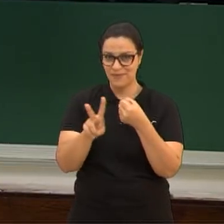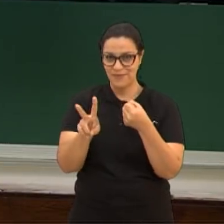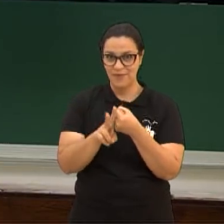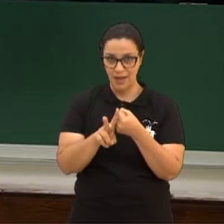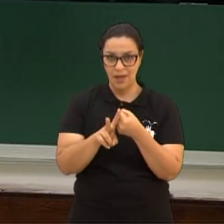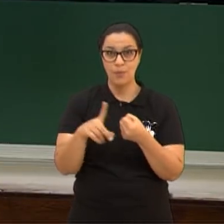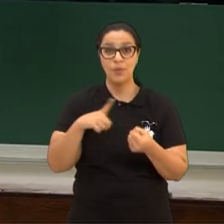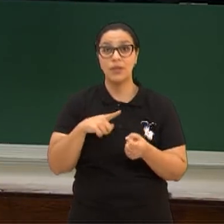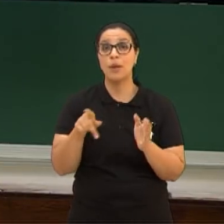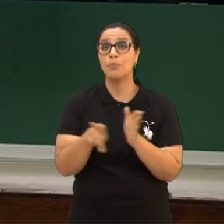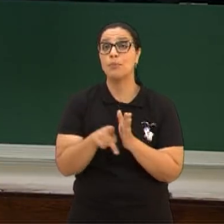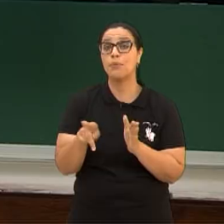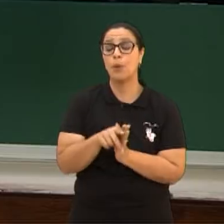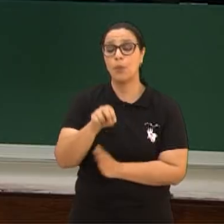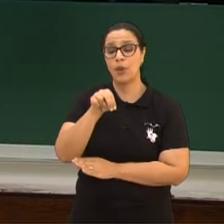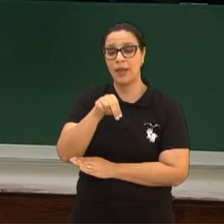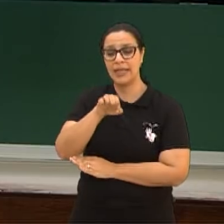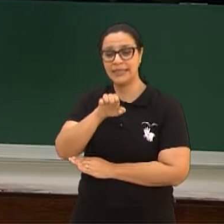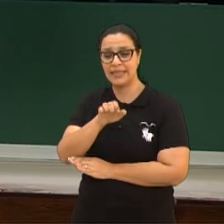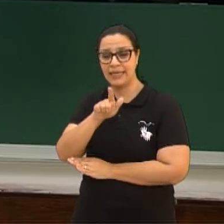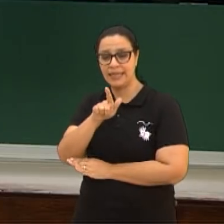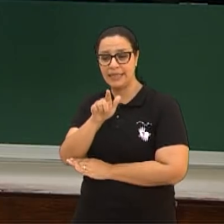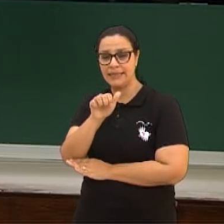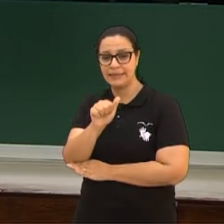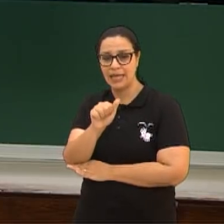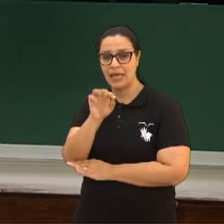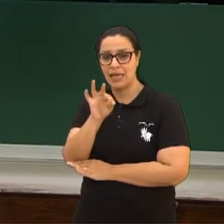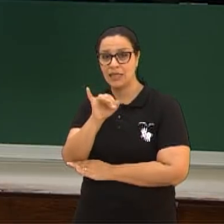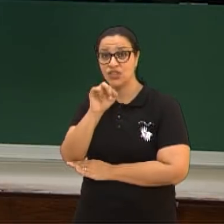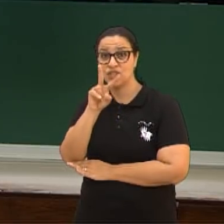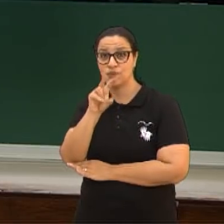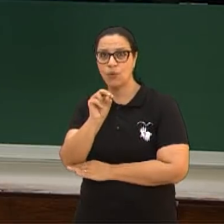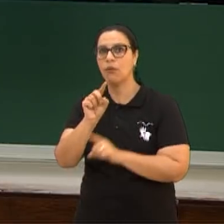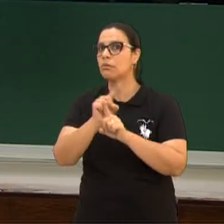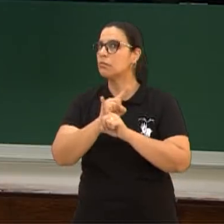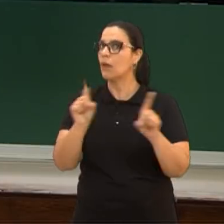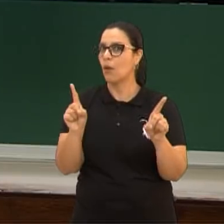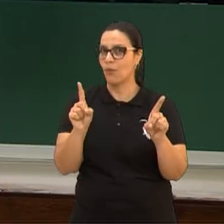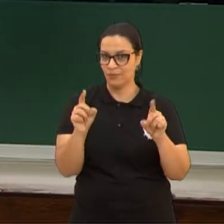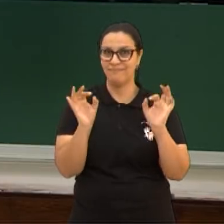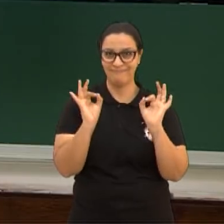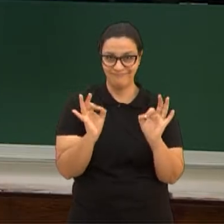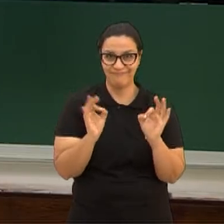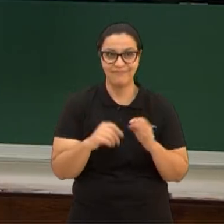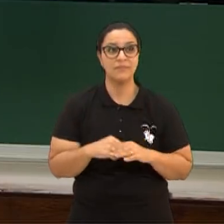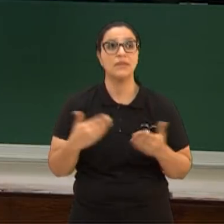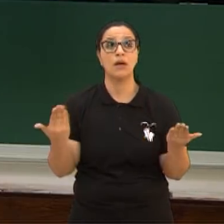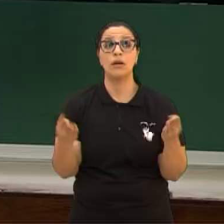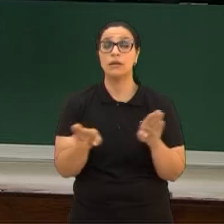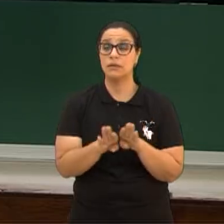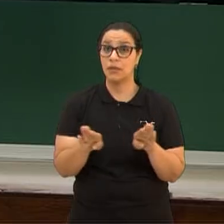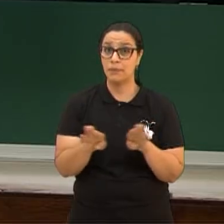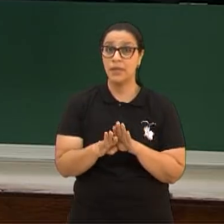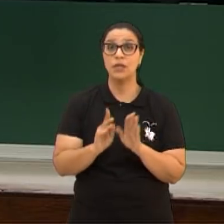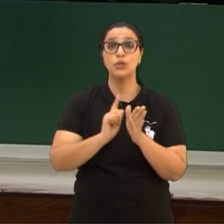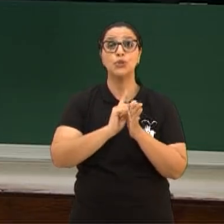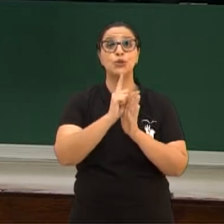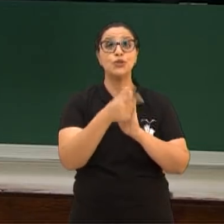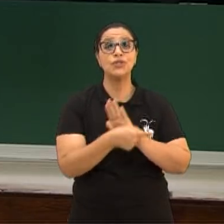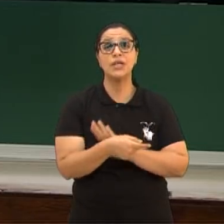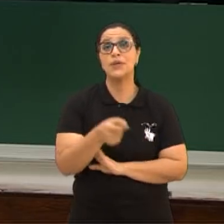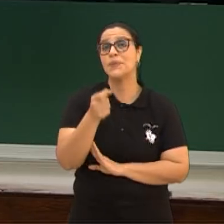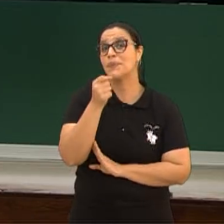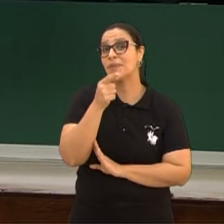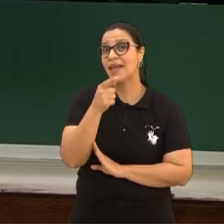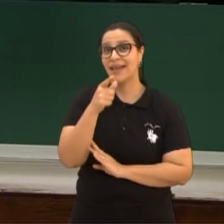a forma negativa. Como é que nós vamos utilizar o negativo? E também o gênero